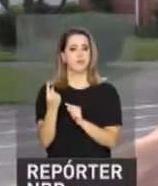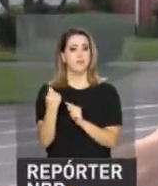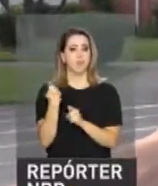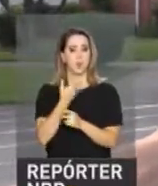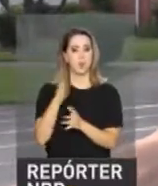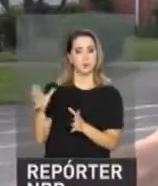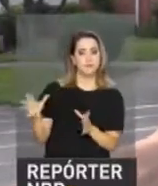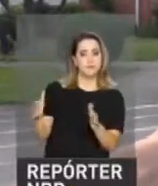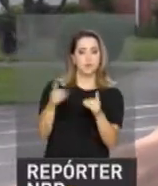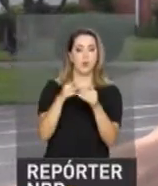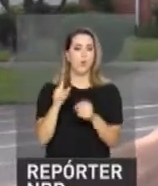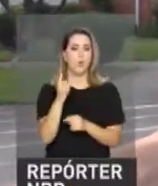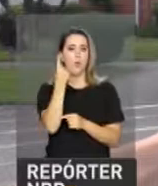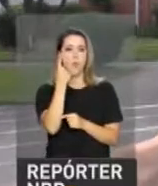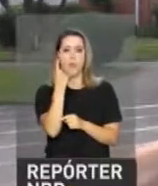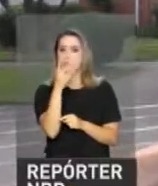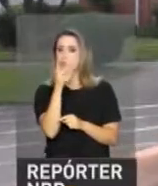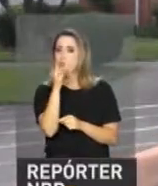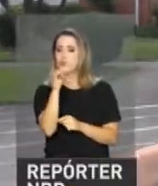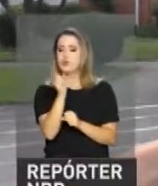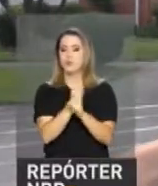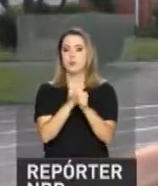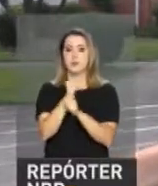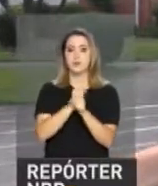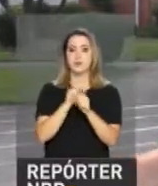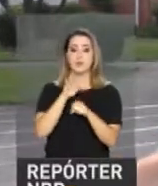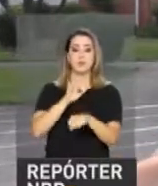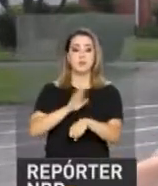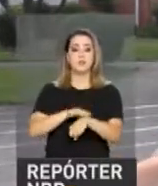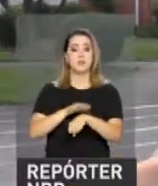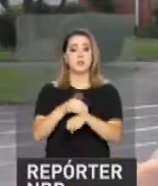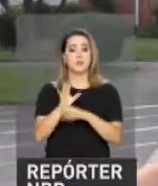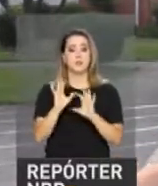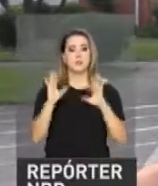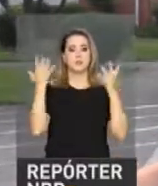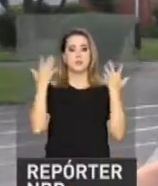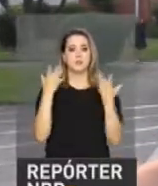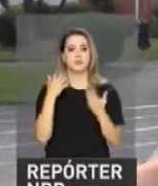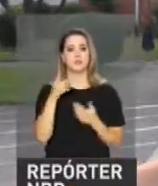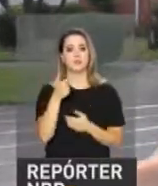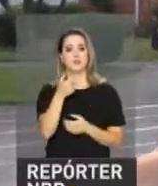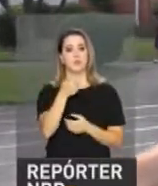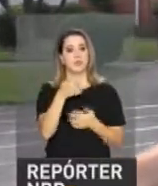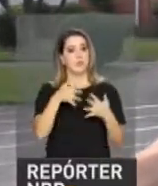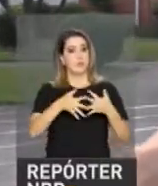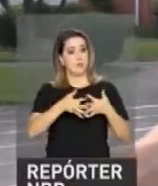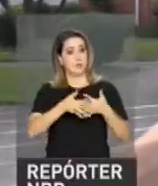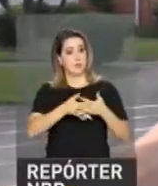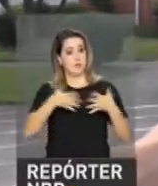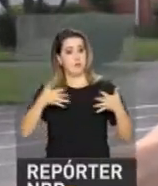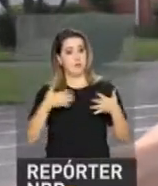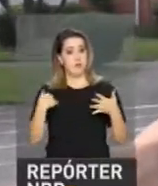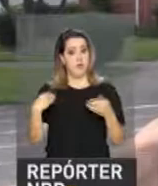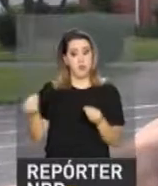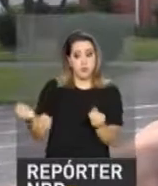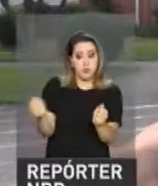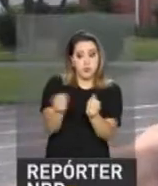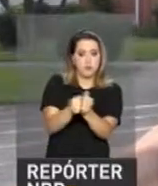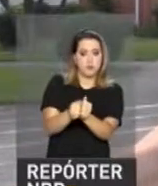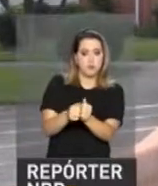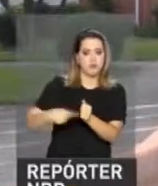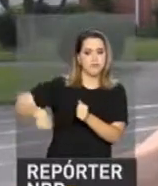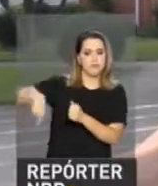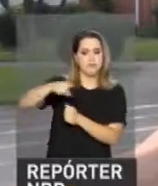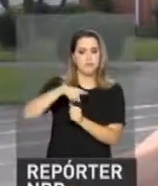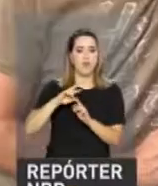decidimos tirar um dia, pelo menos por ano, nesse período aí da comemoração do Dia da Pátria, né? E trazer esse povo junto e